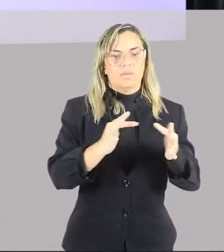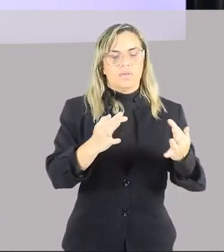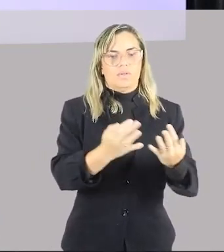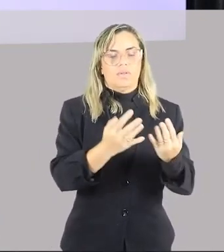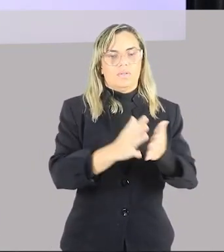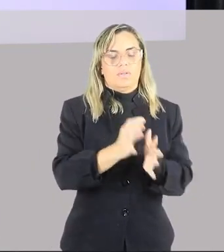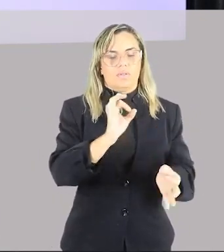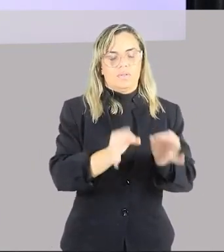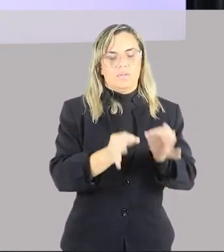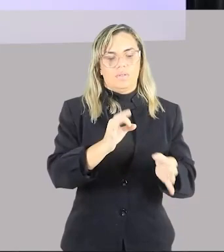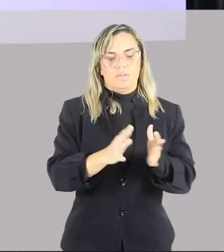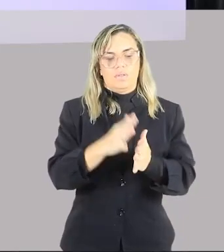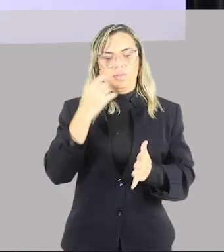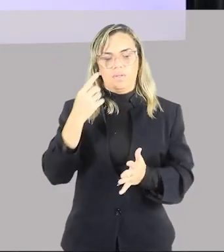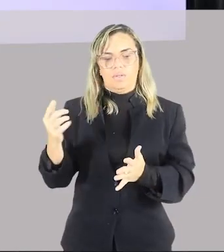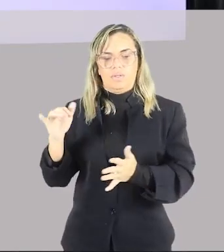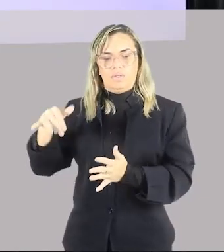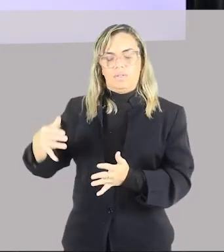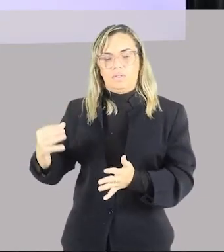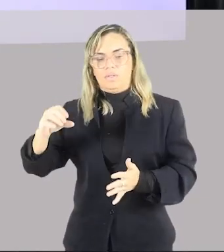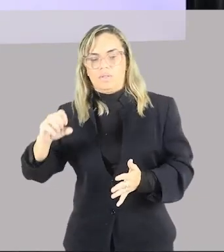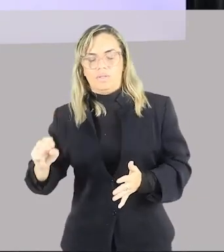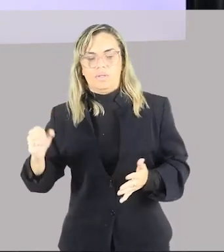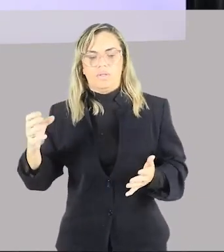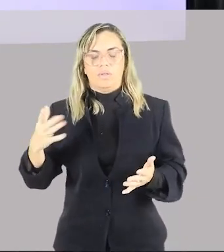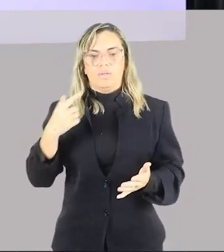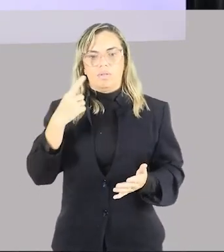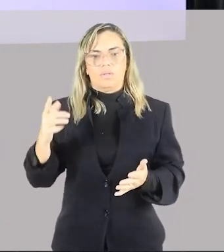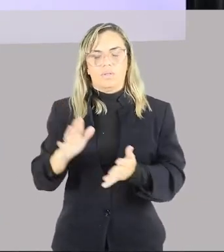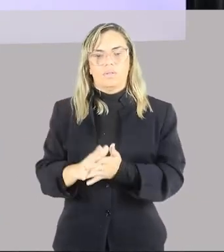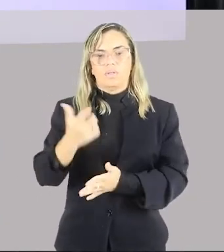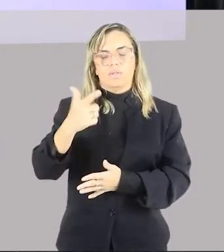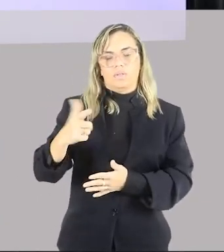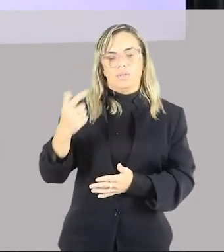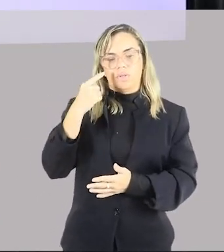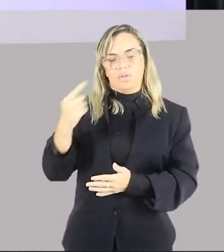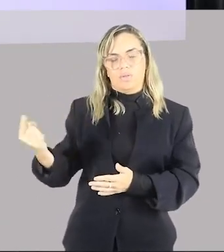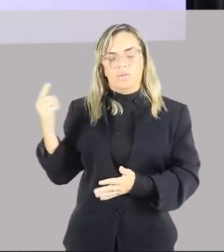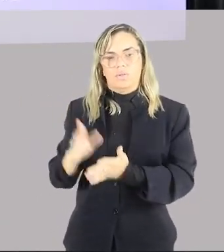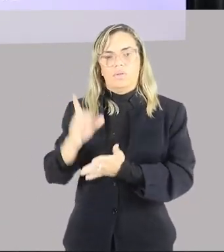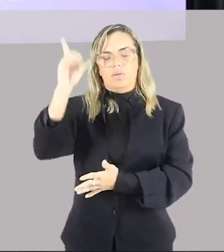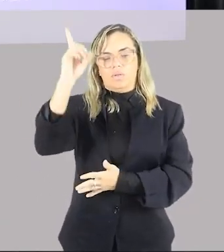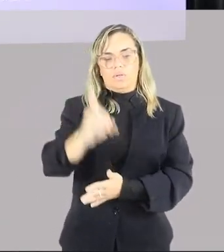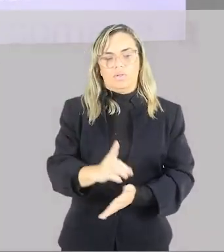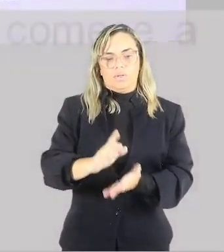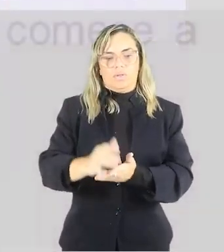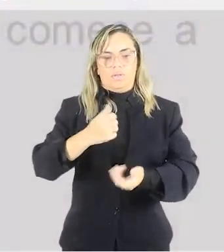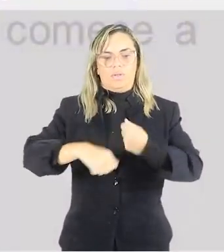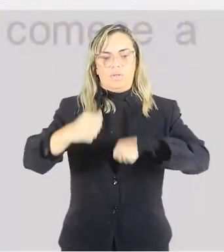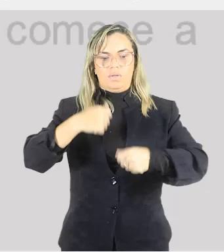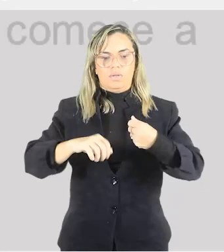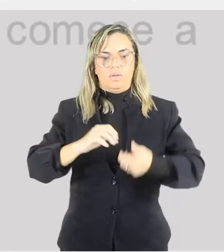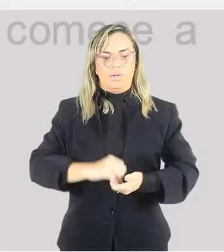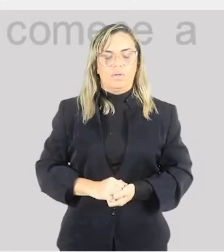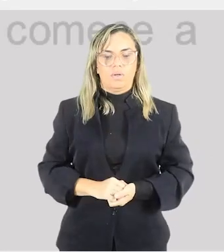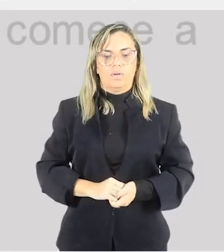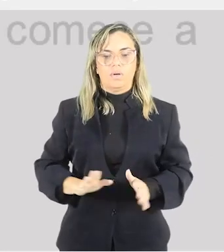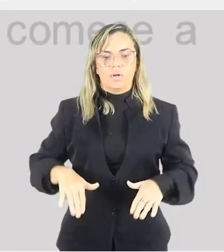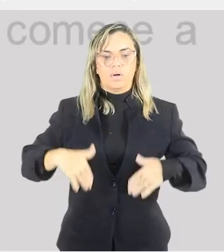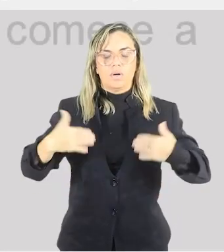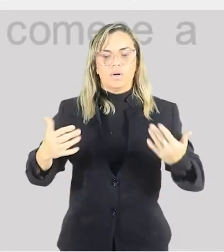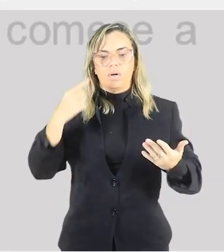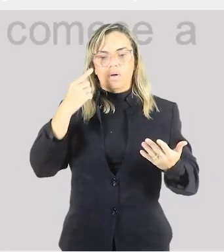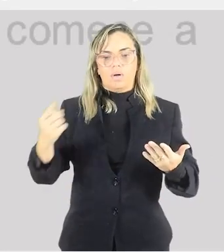Esse ato sequer existe, ele não possui existência, não possui elemento para existir para o direito administrativo. Quanto ao